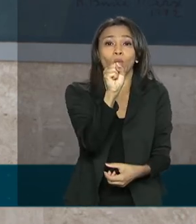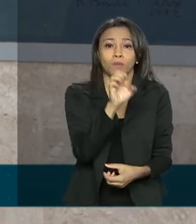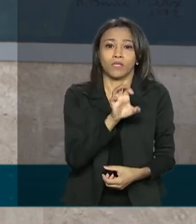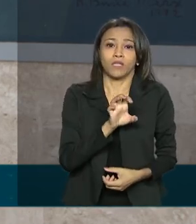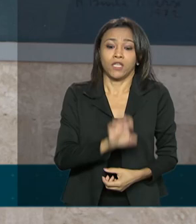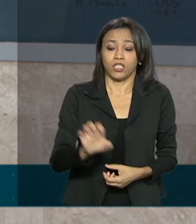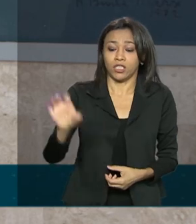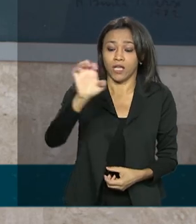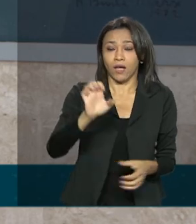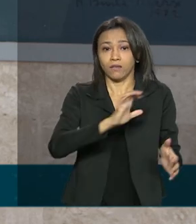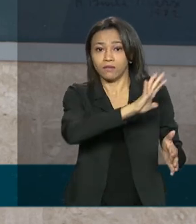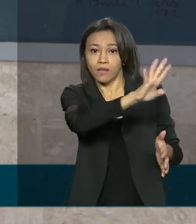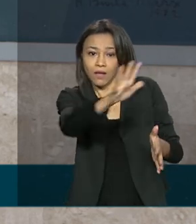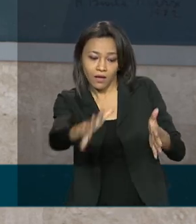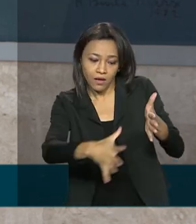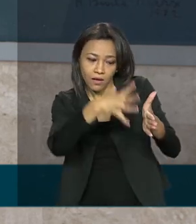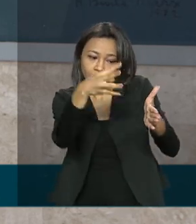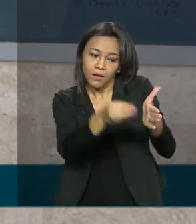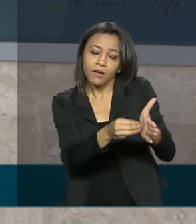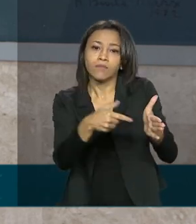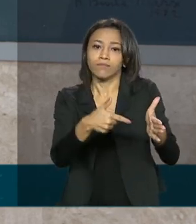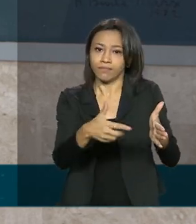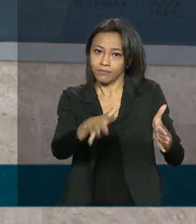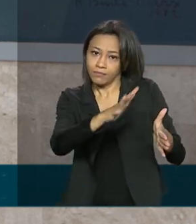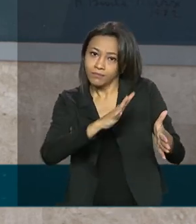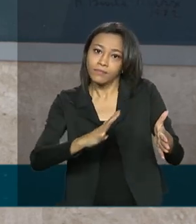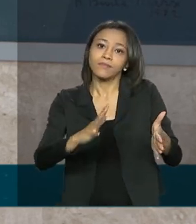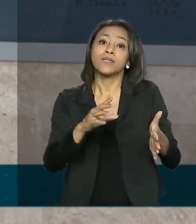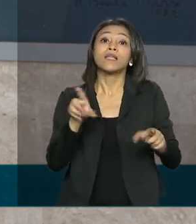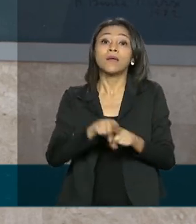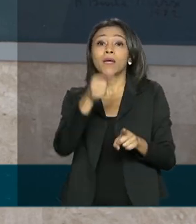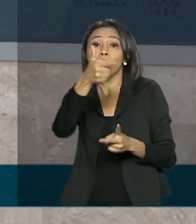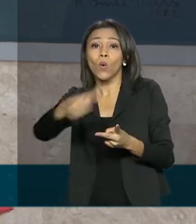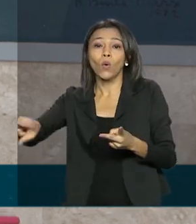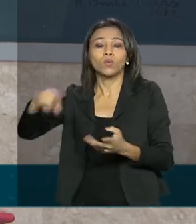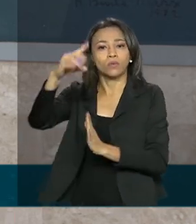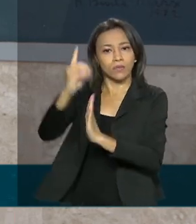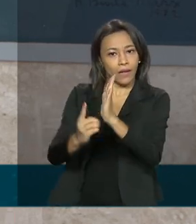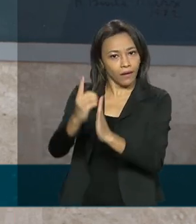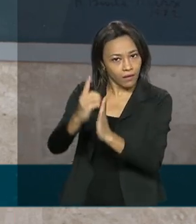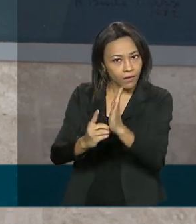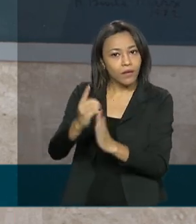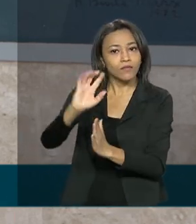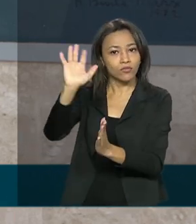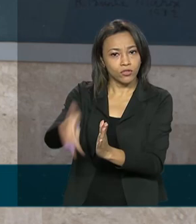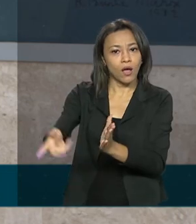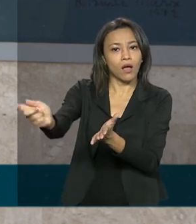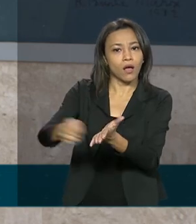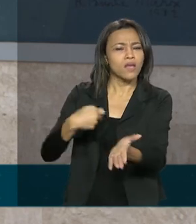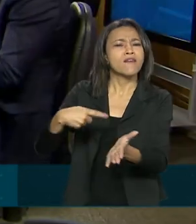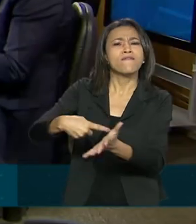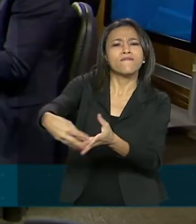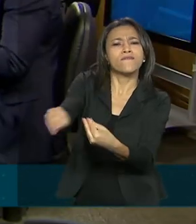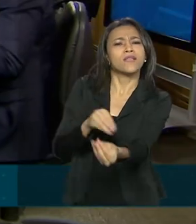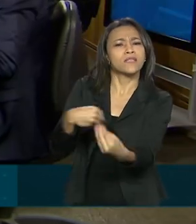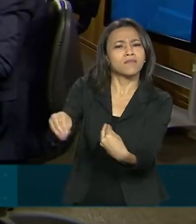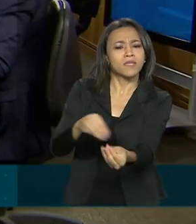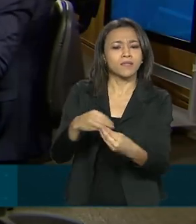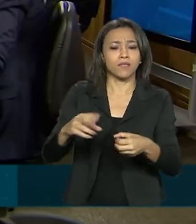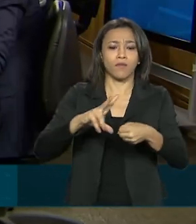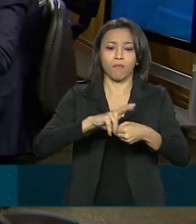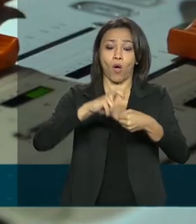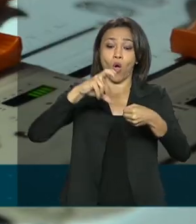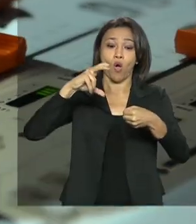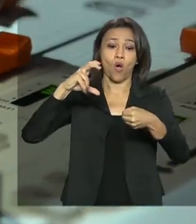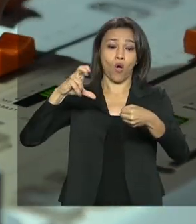Legal. Também falando sobre rádio, foi publicado um decreto que regulamenta a flexibilização do programa A Voz do Brasil.